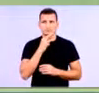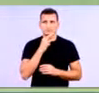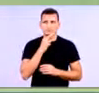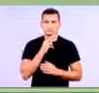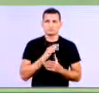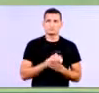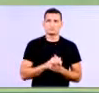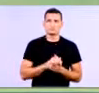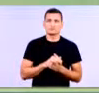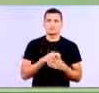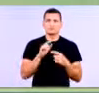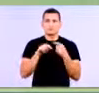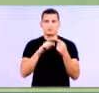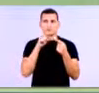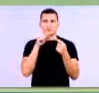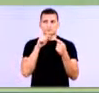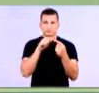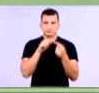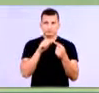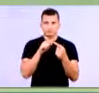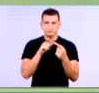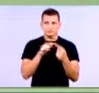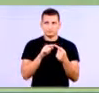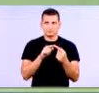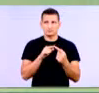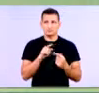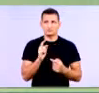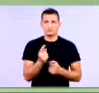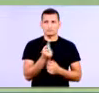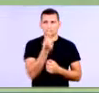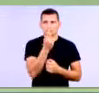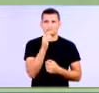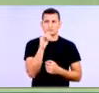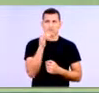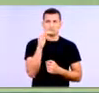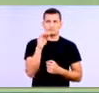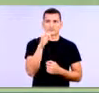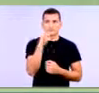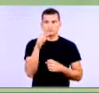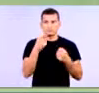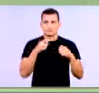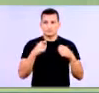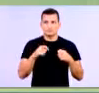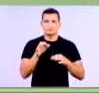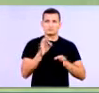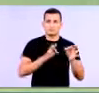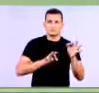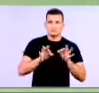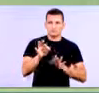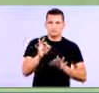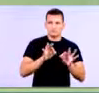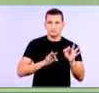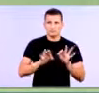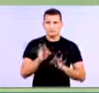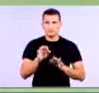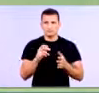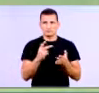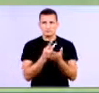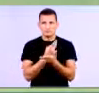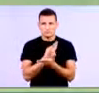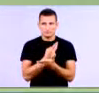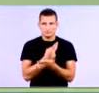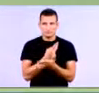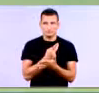forma, objetiva uniformizar as ações necessárias para controlar ocorrências